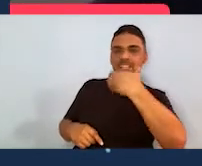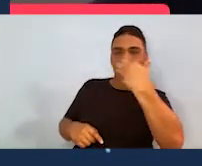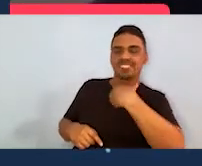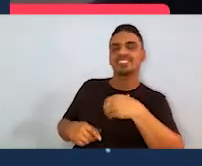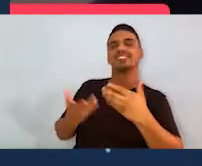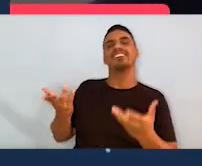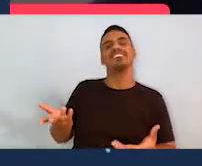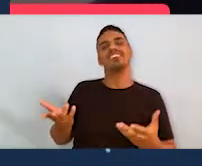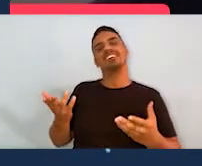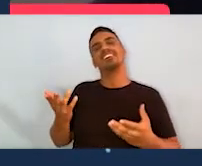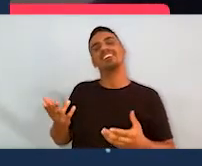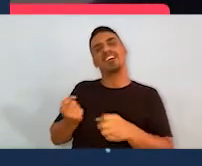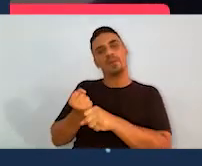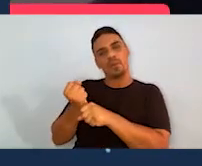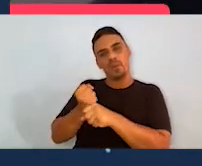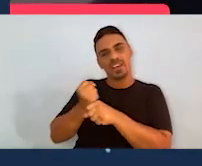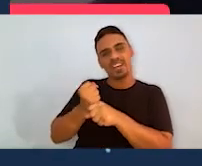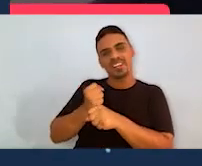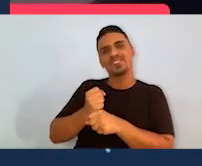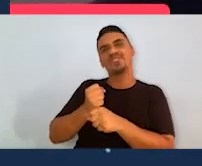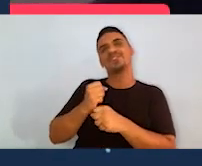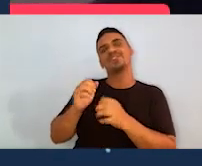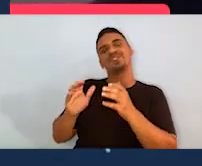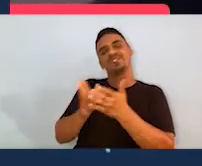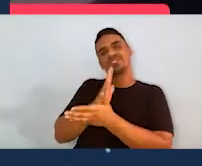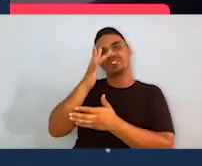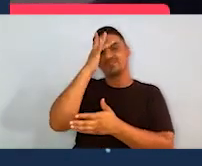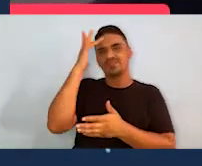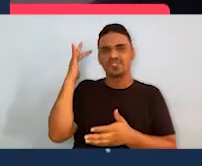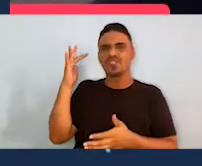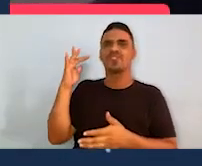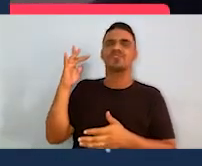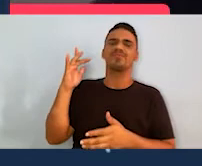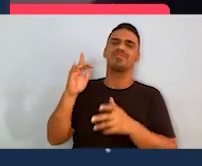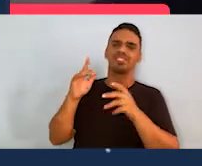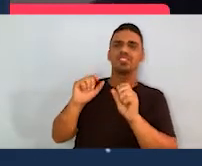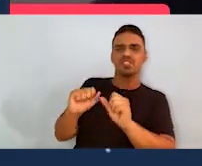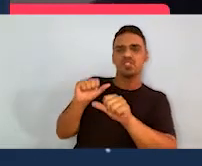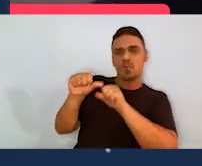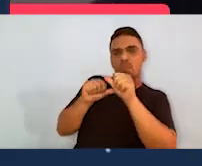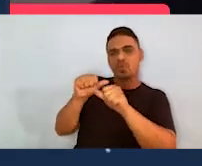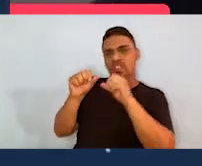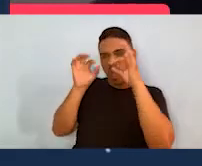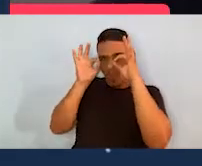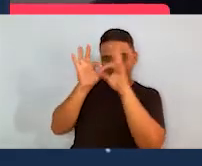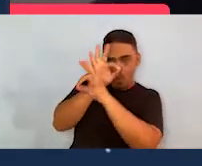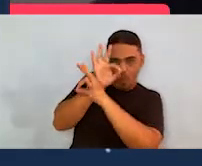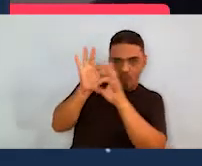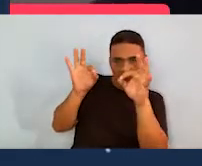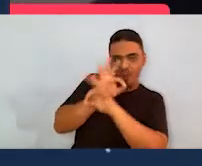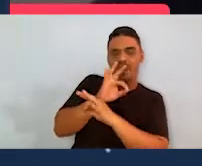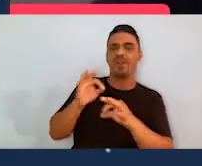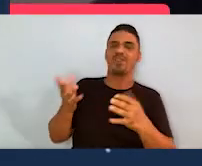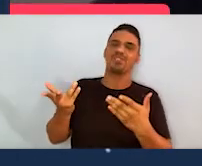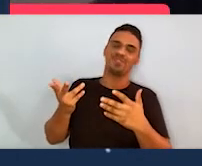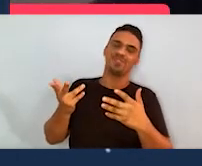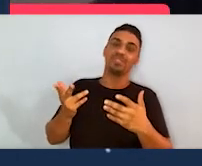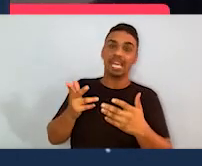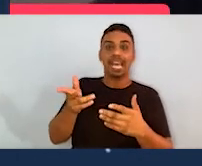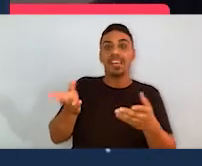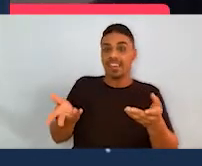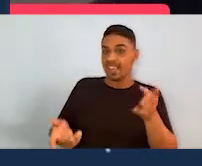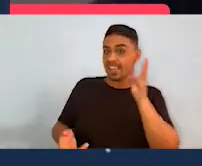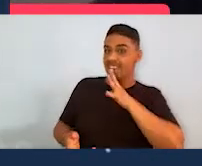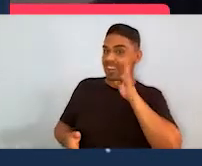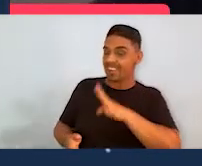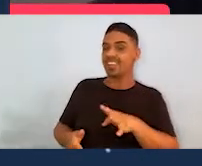e tal, pulando. O pessoal faz às vezes umas coisas meio loucas também, falando, decidi mudar o olho aqui, só os olhos meio doidos, assim. Isso é